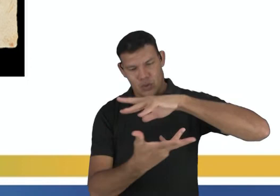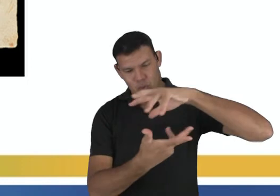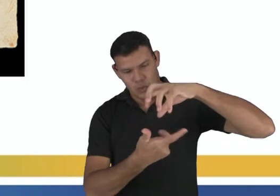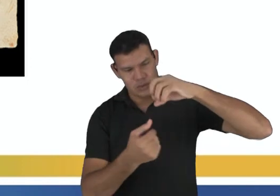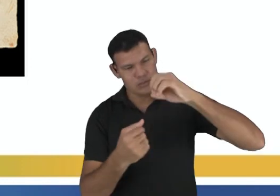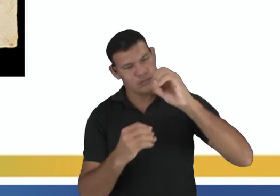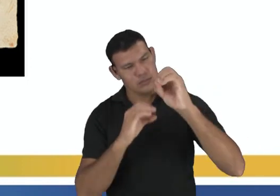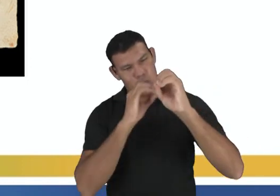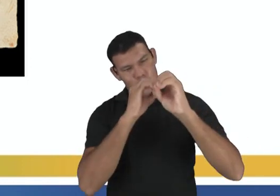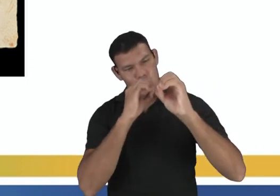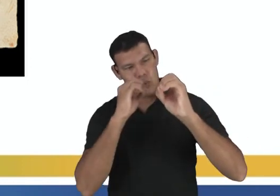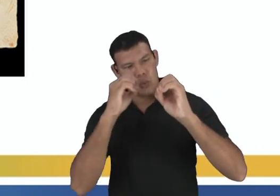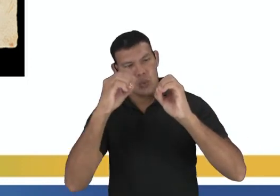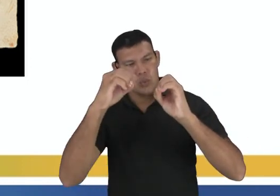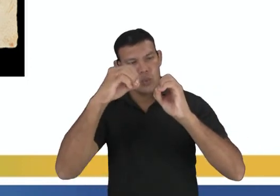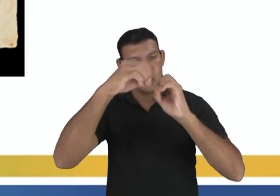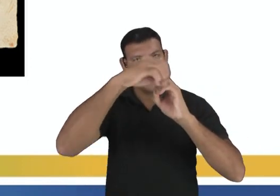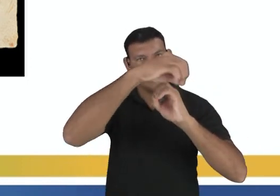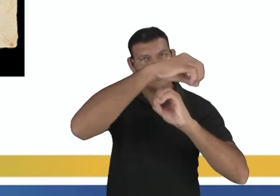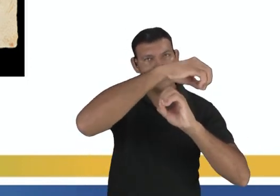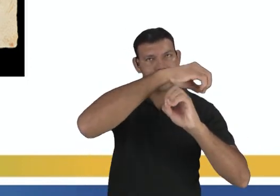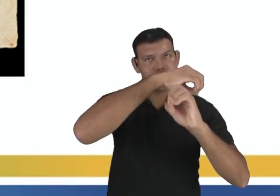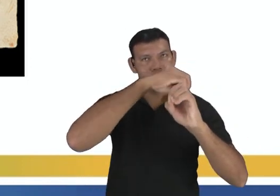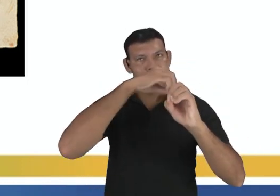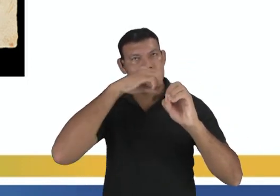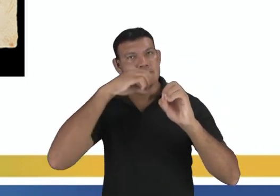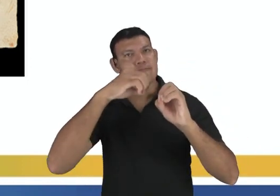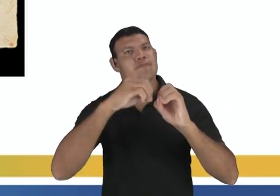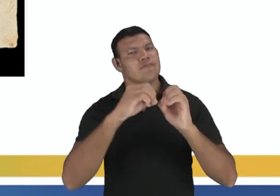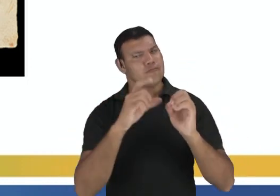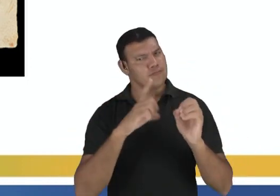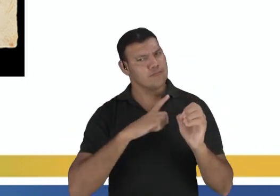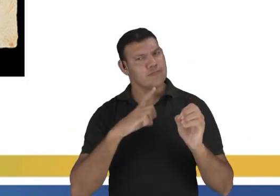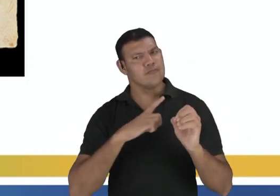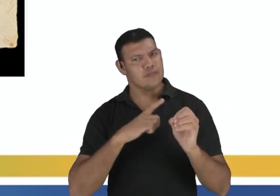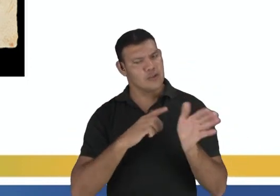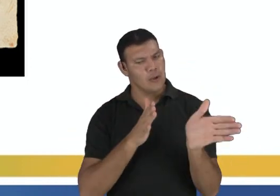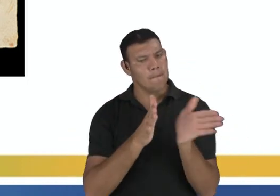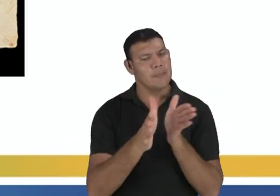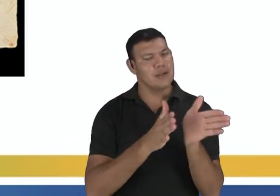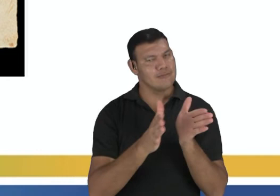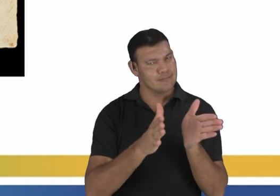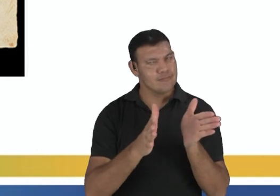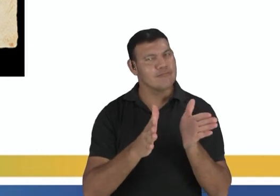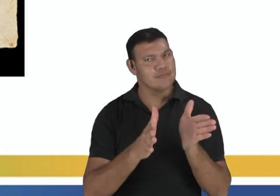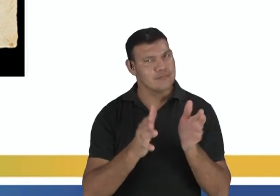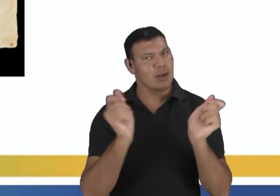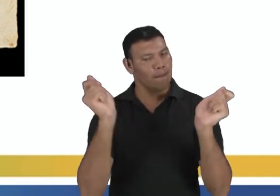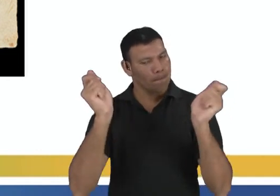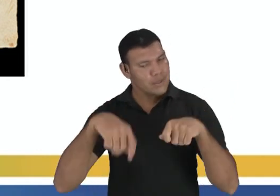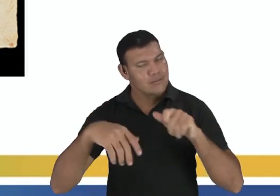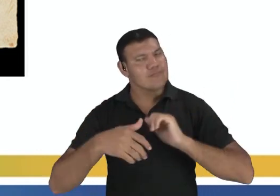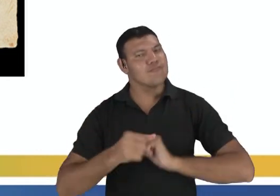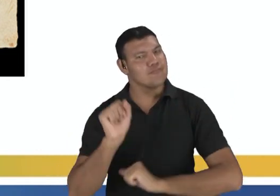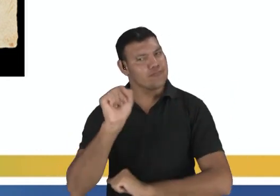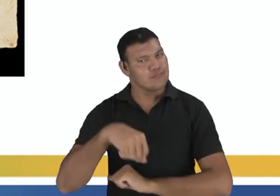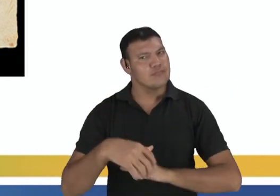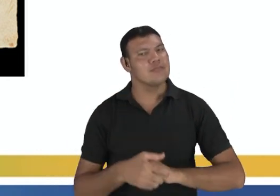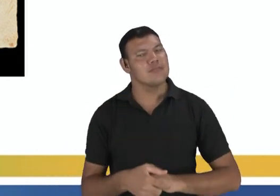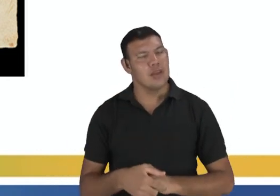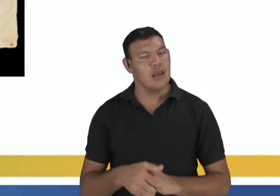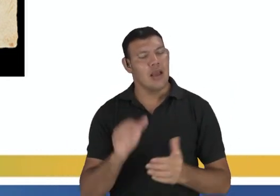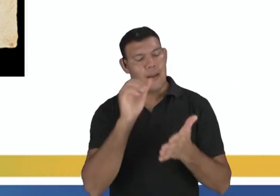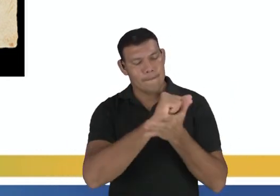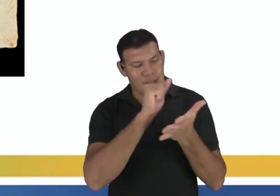possui fases, se Vênus está orbitando o Sol, ele também pode possuir fases. E baseado nisso, ele conseguiu obter